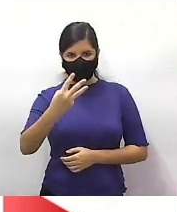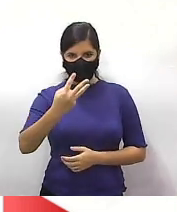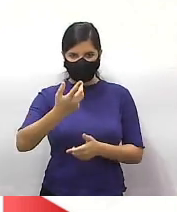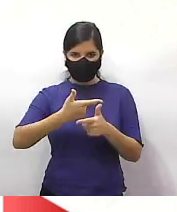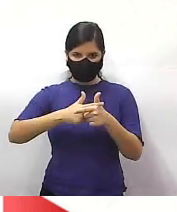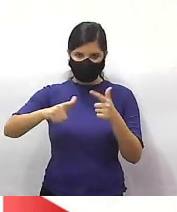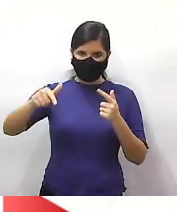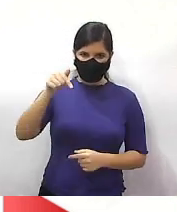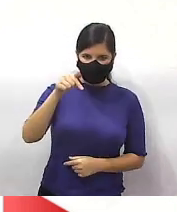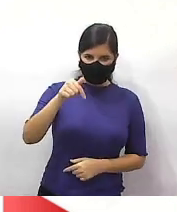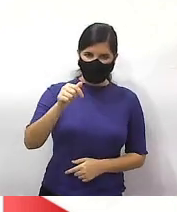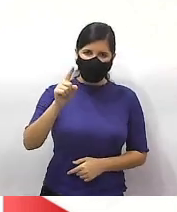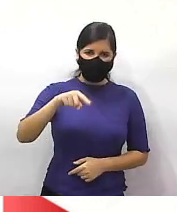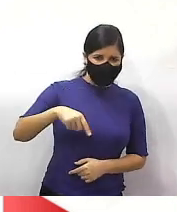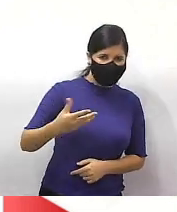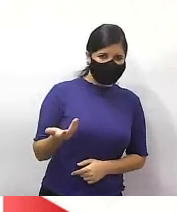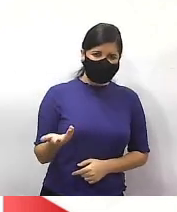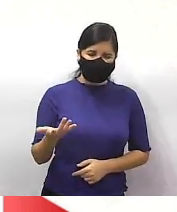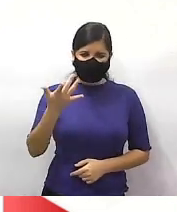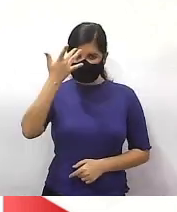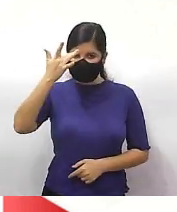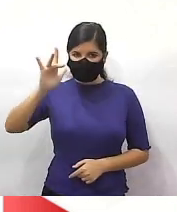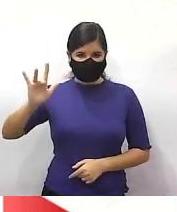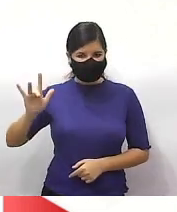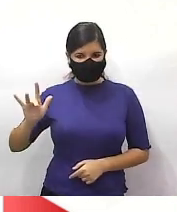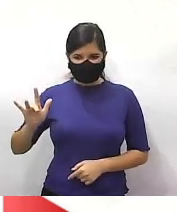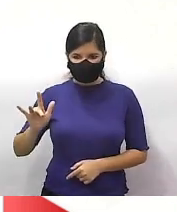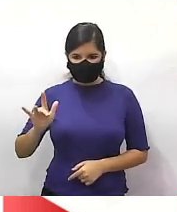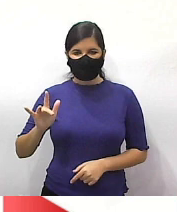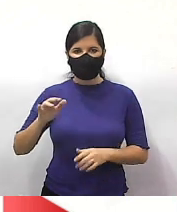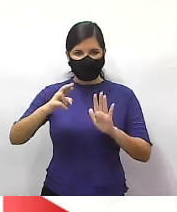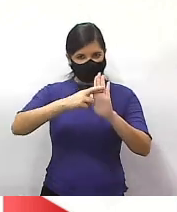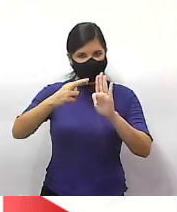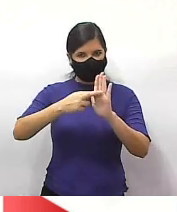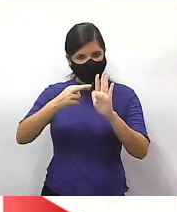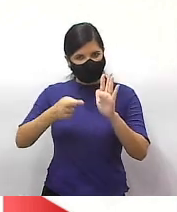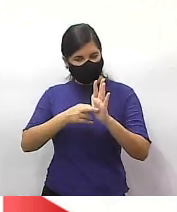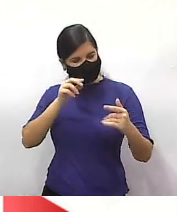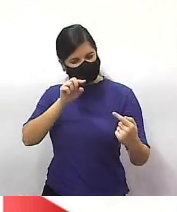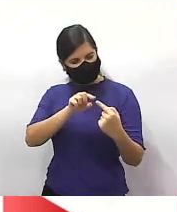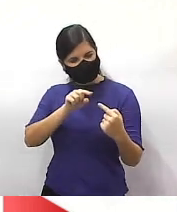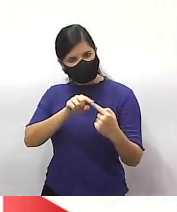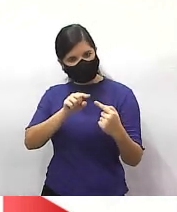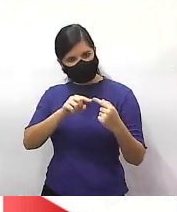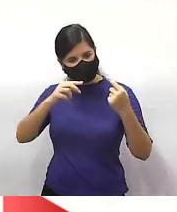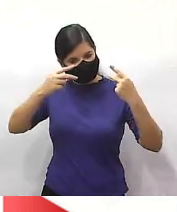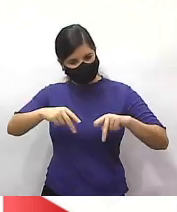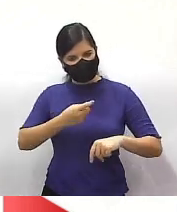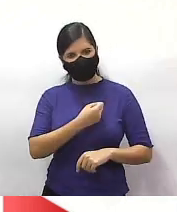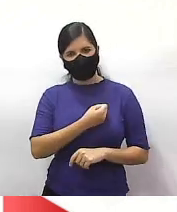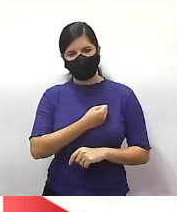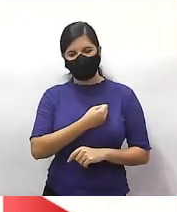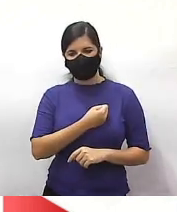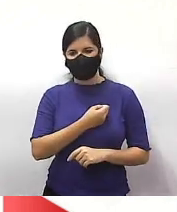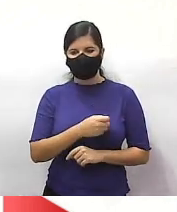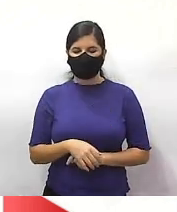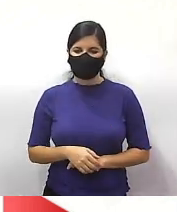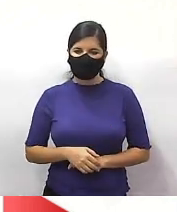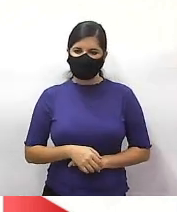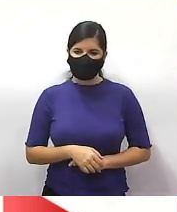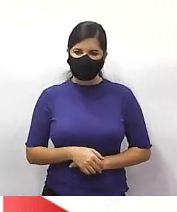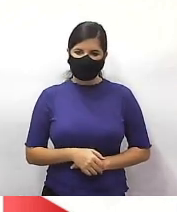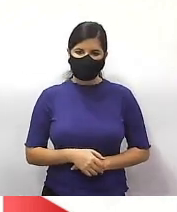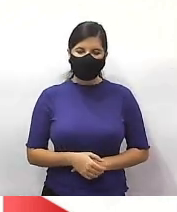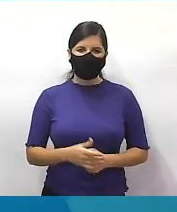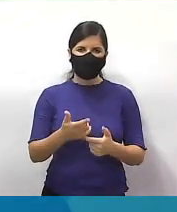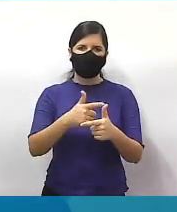1883 é divisível por 7? Eu não sei, professor. Então, aplica a regra para esse cara, tá bom? Vamos lá. Como é que eu sei